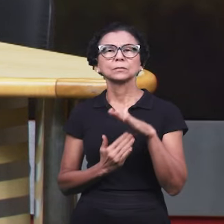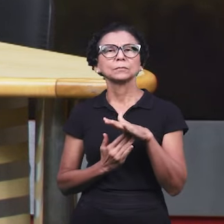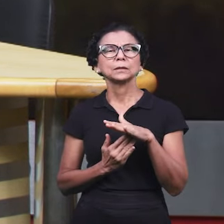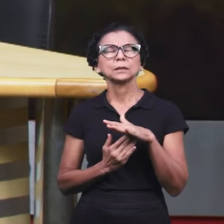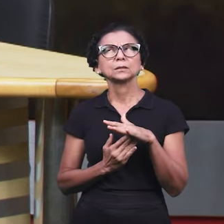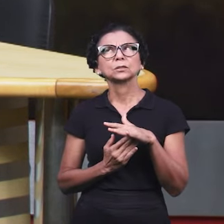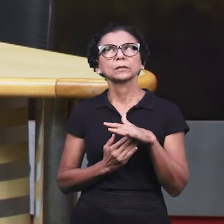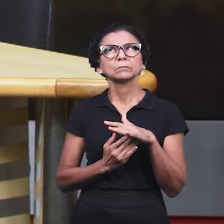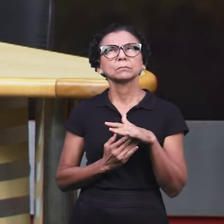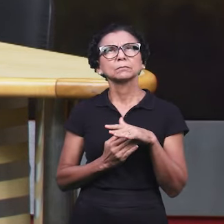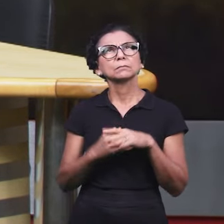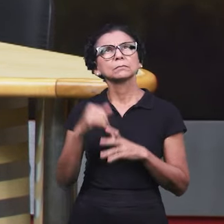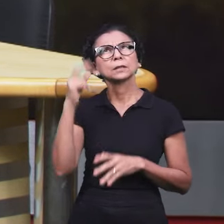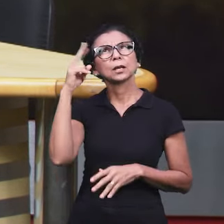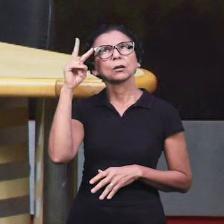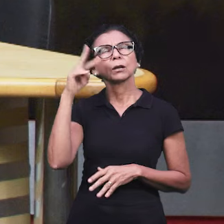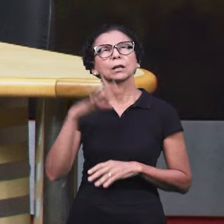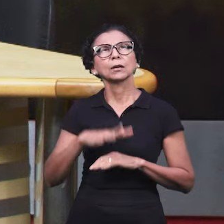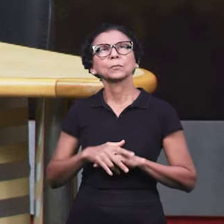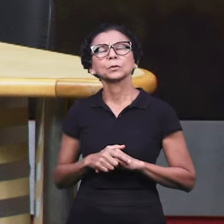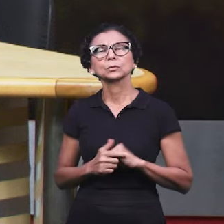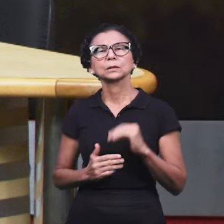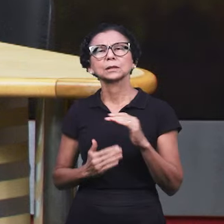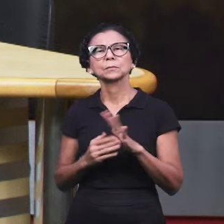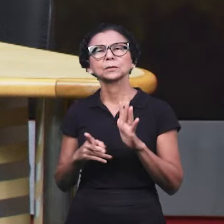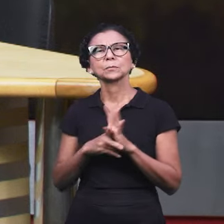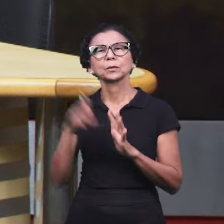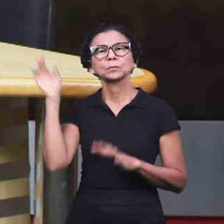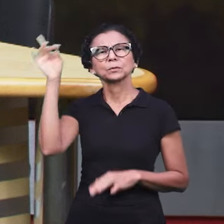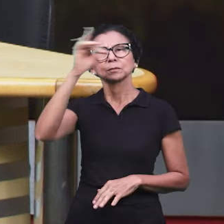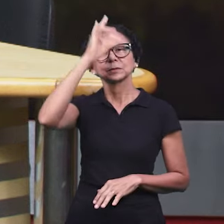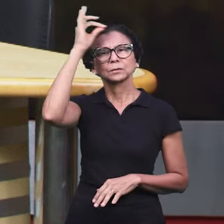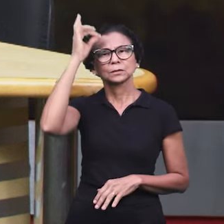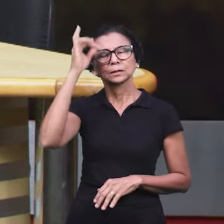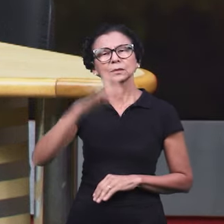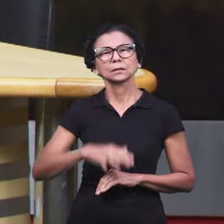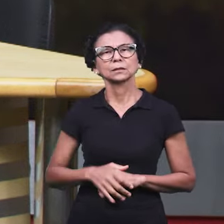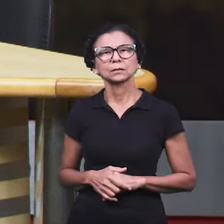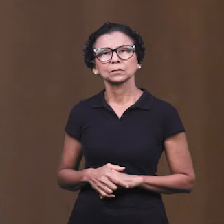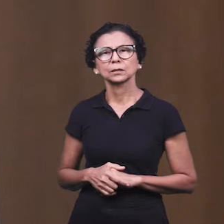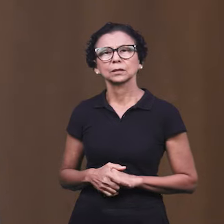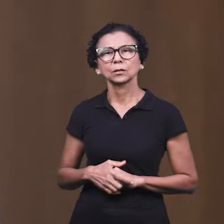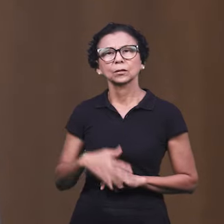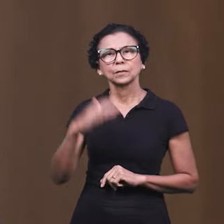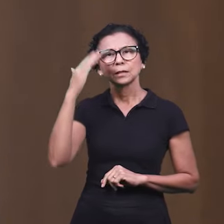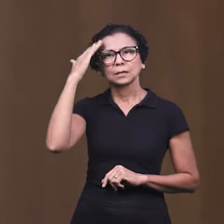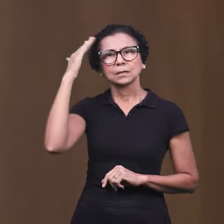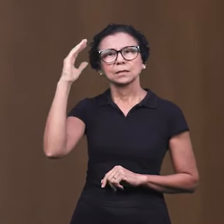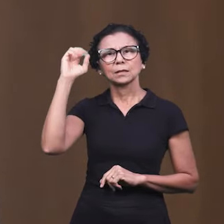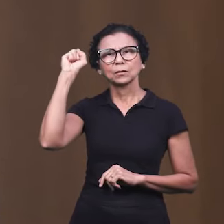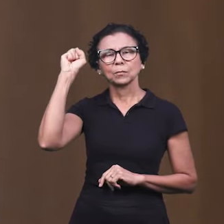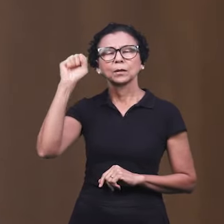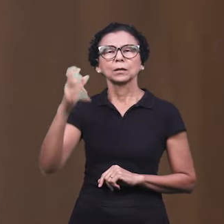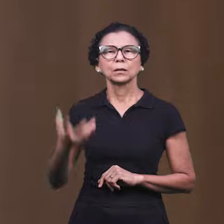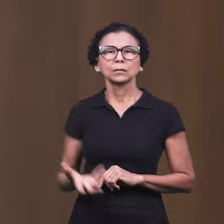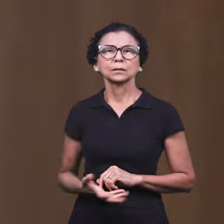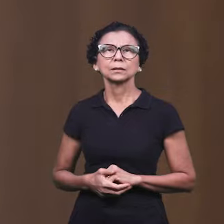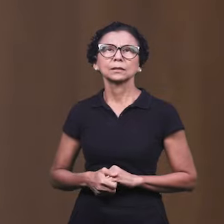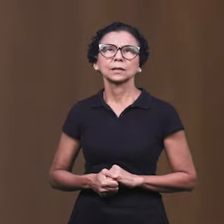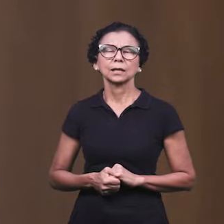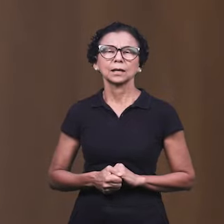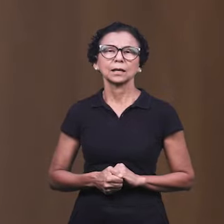lembrança do limite do Espírito Santo quando tem a palavra de Salomão né Eh os limites da cidade não não